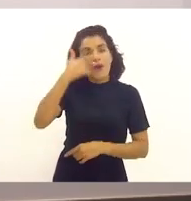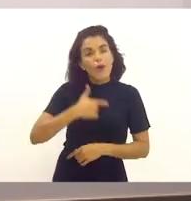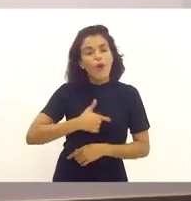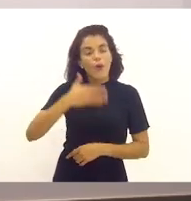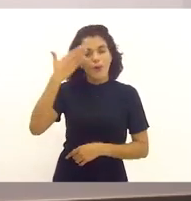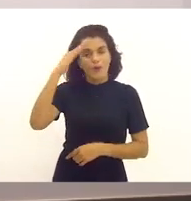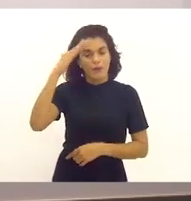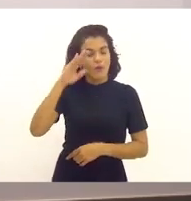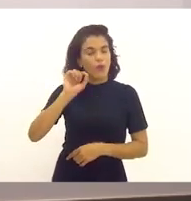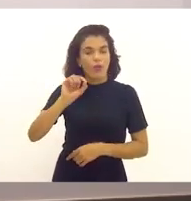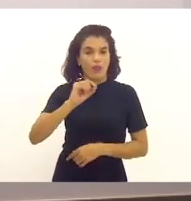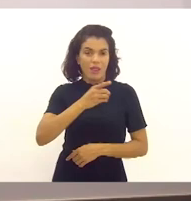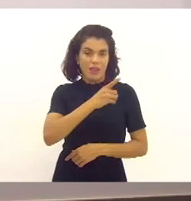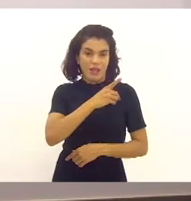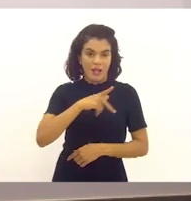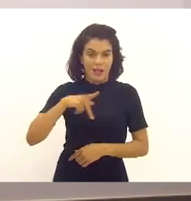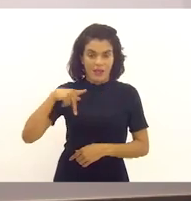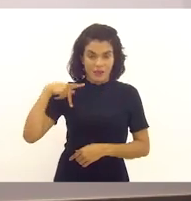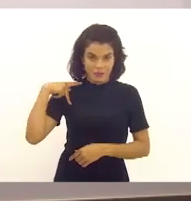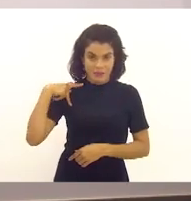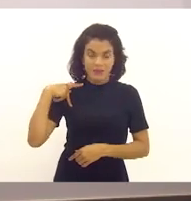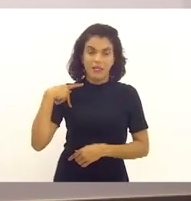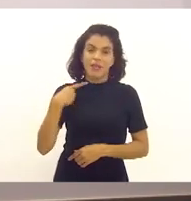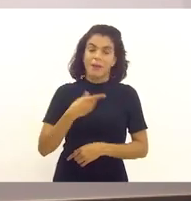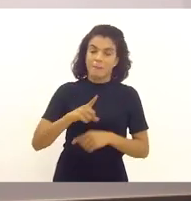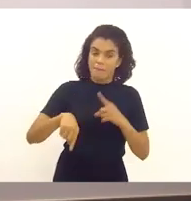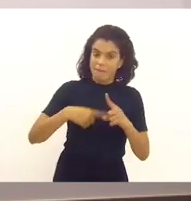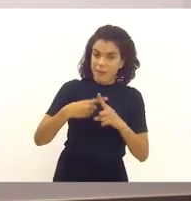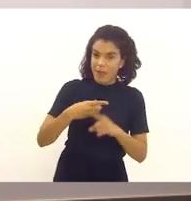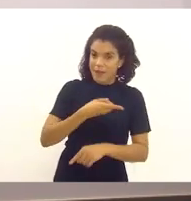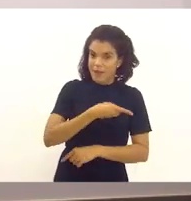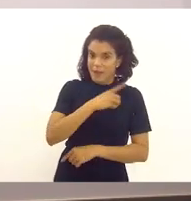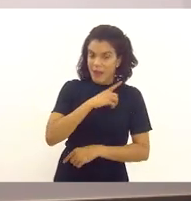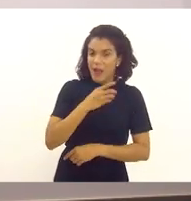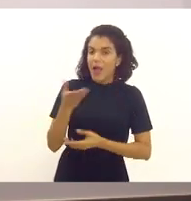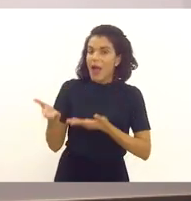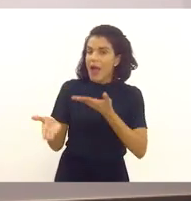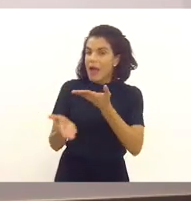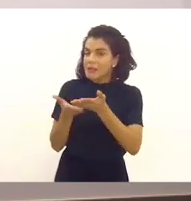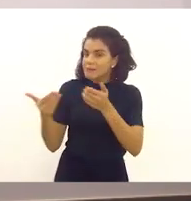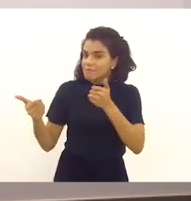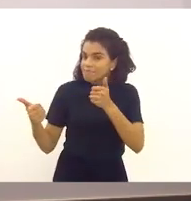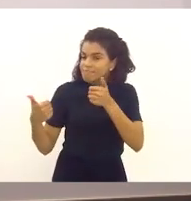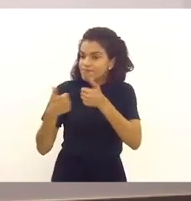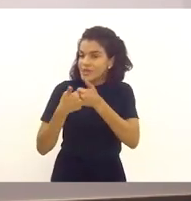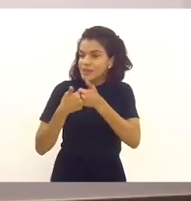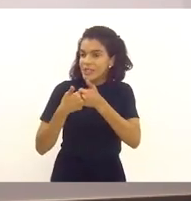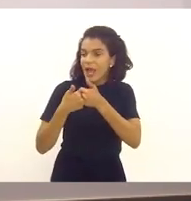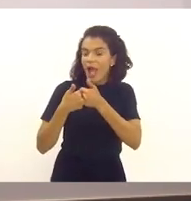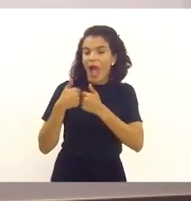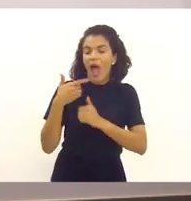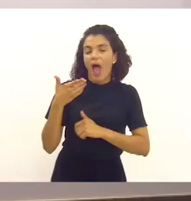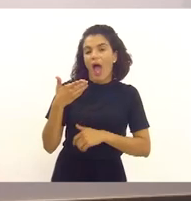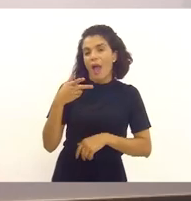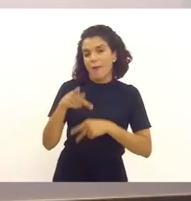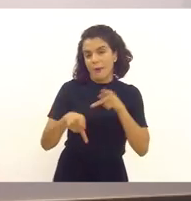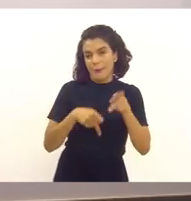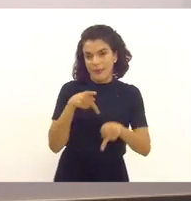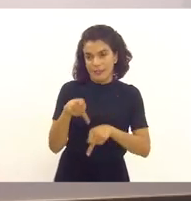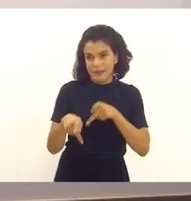defensoria as delegacias atendem um de forma muito próxima população e